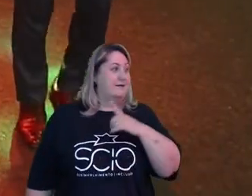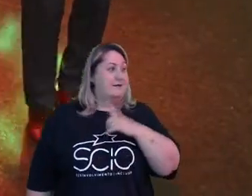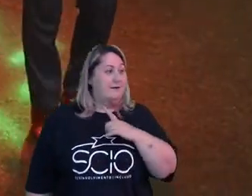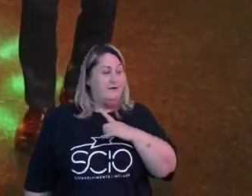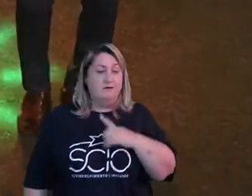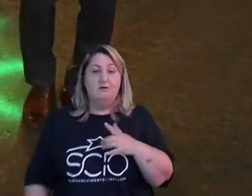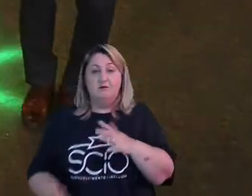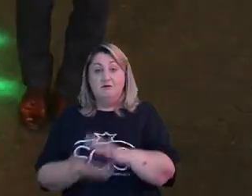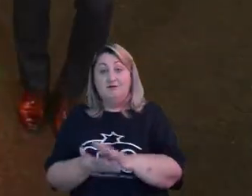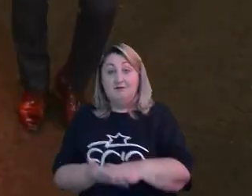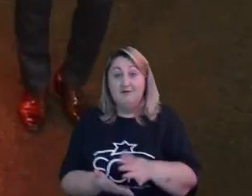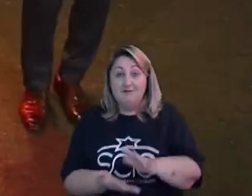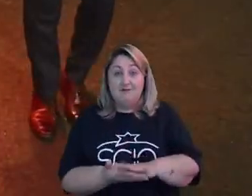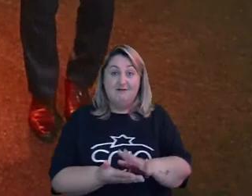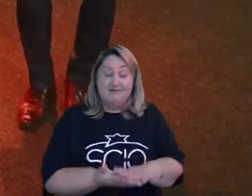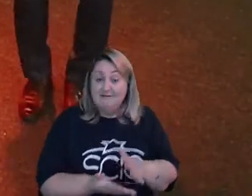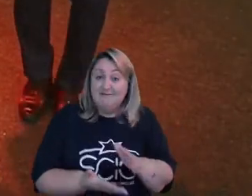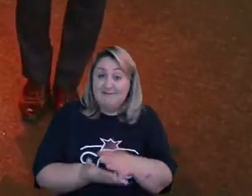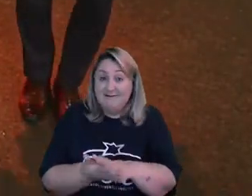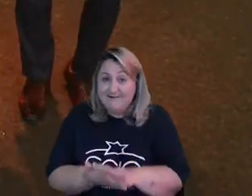vai.